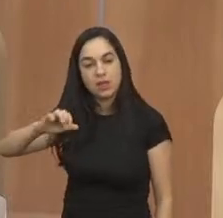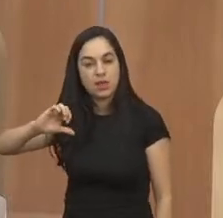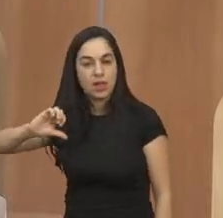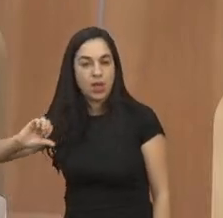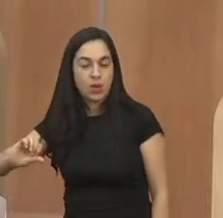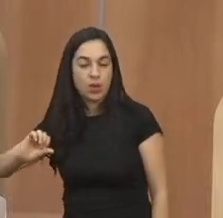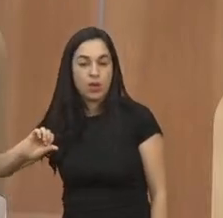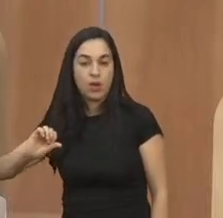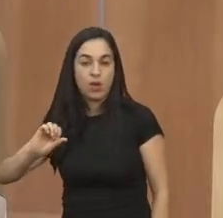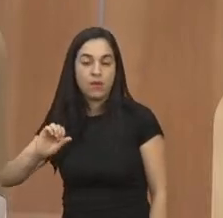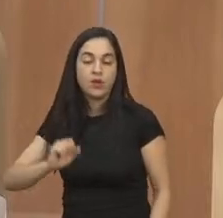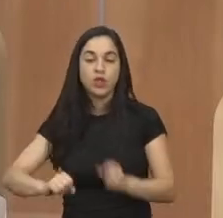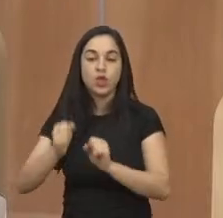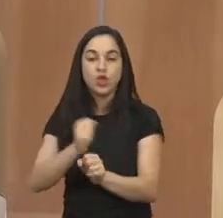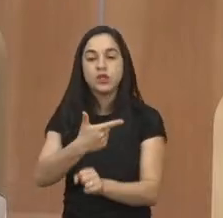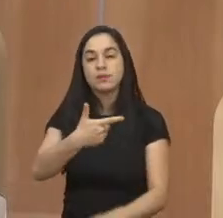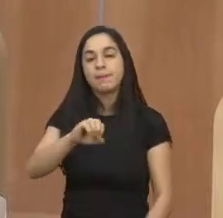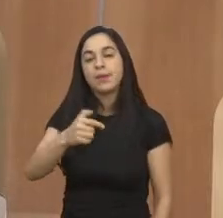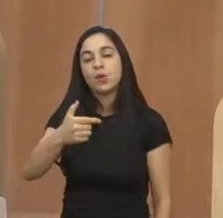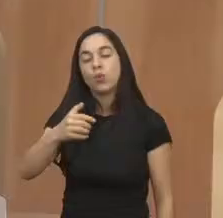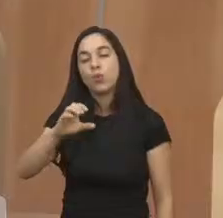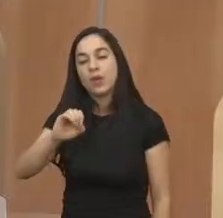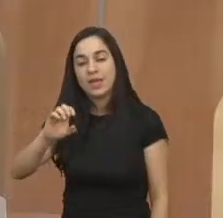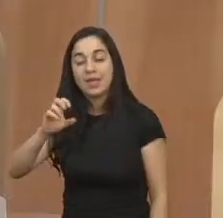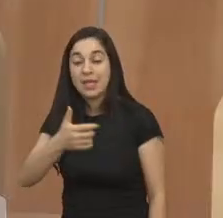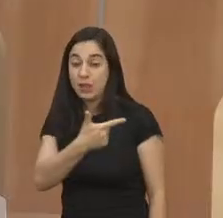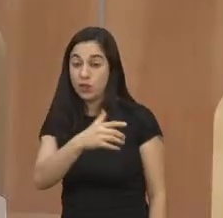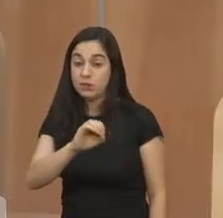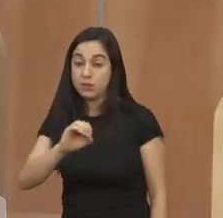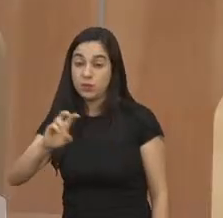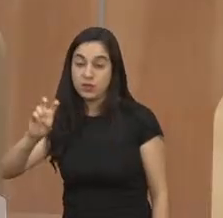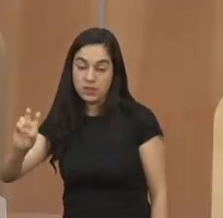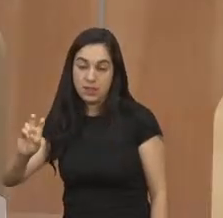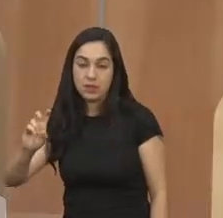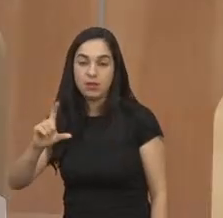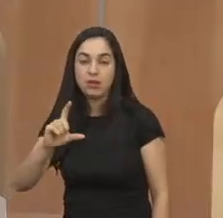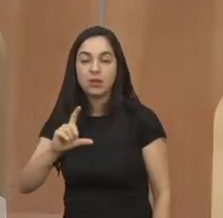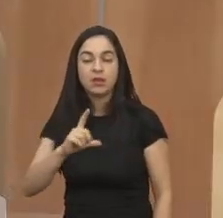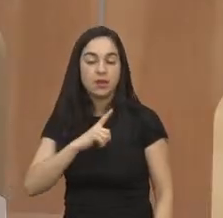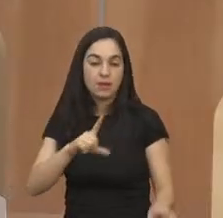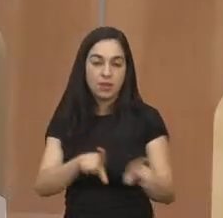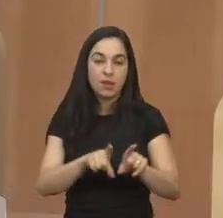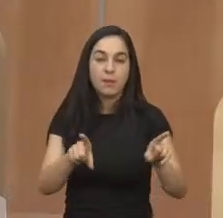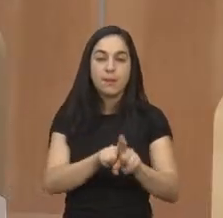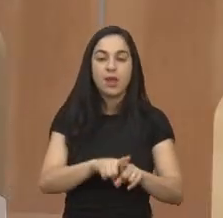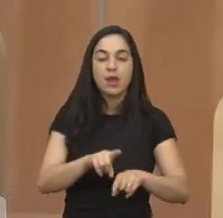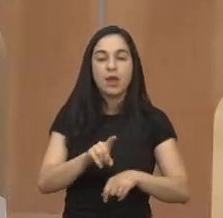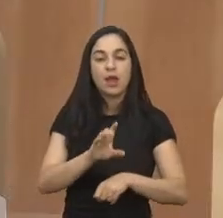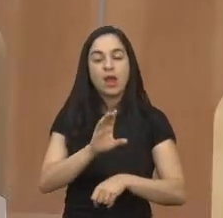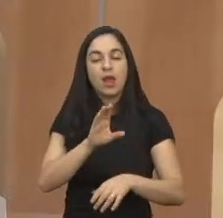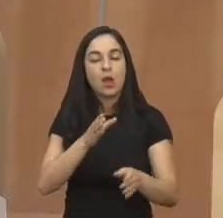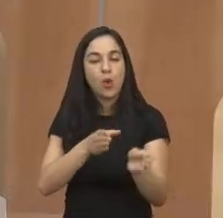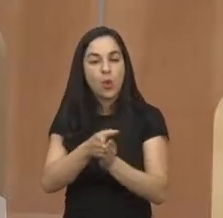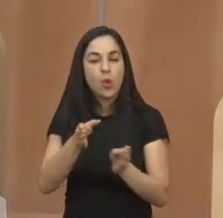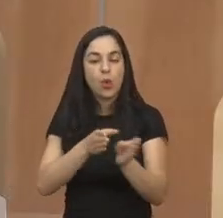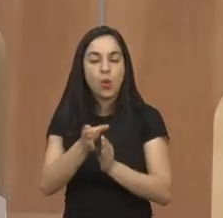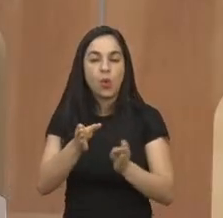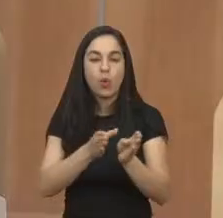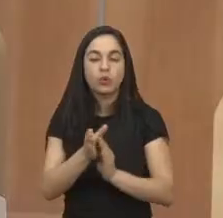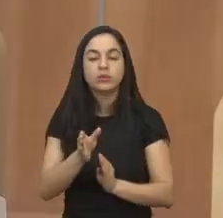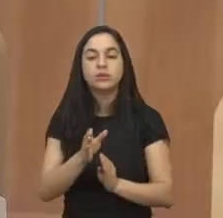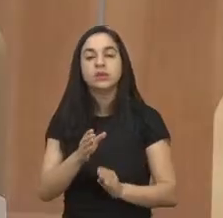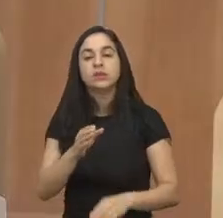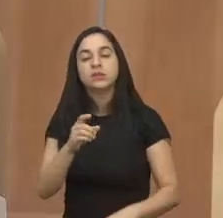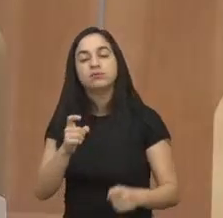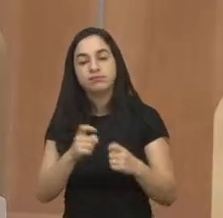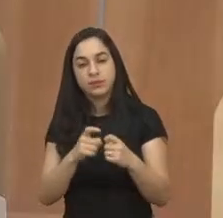1779 de 2005, também ratificada por um parecer do Conselho Regional de Medicina aqui do Estado de São Paulo,